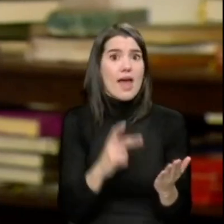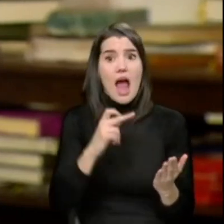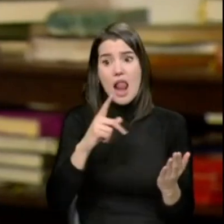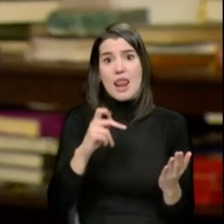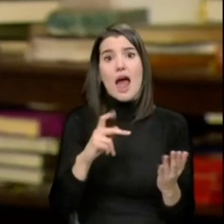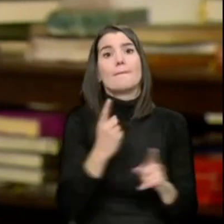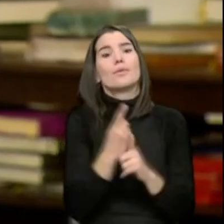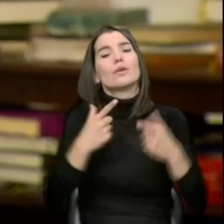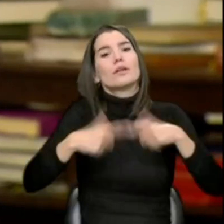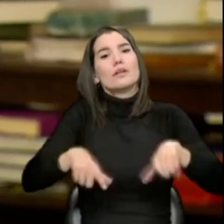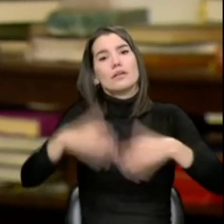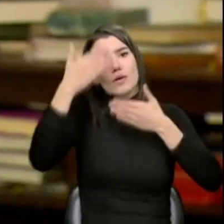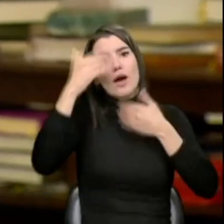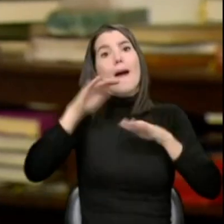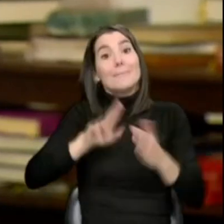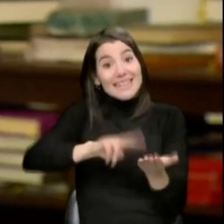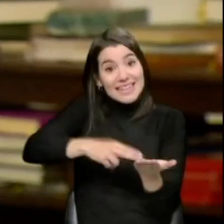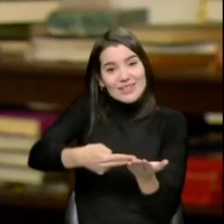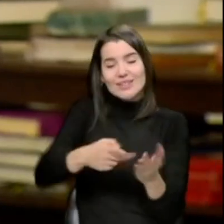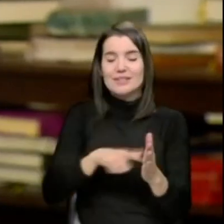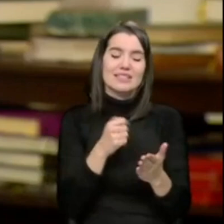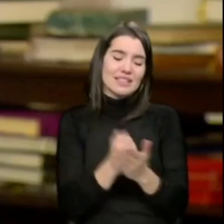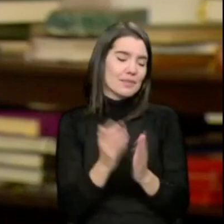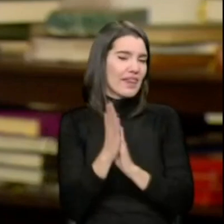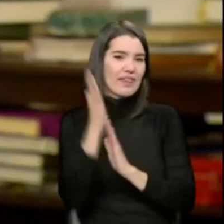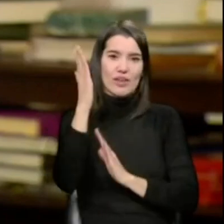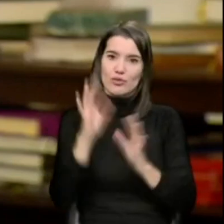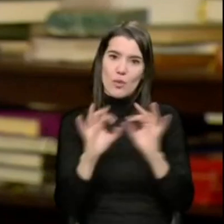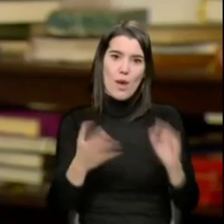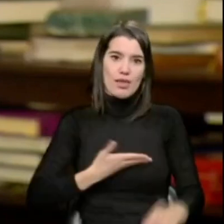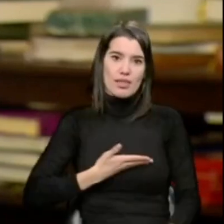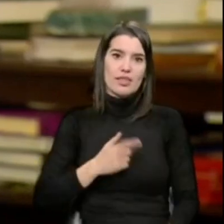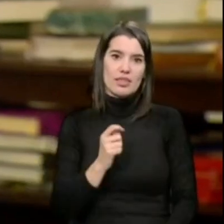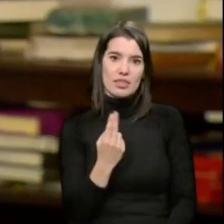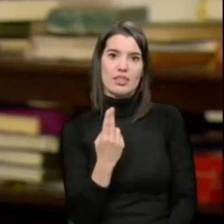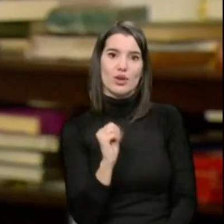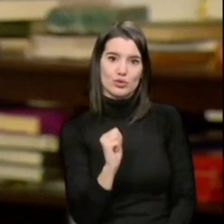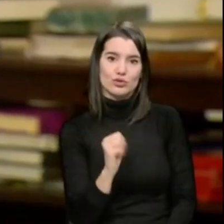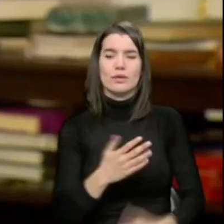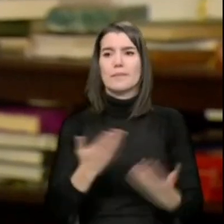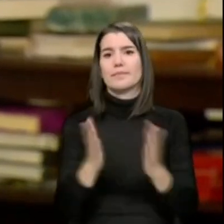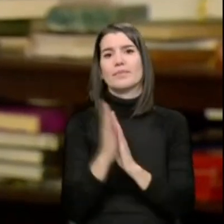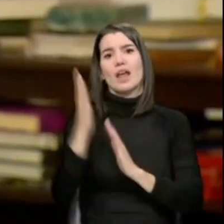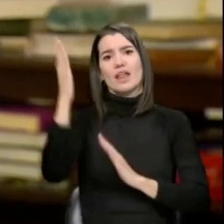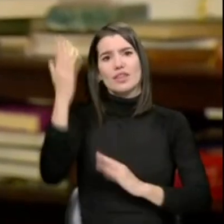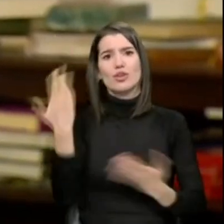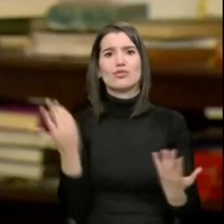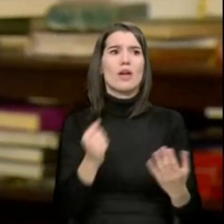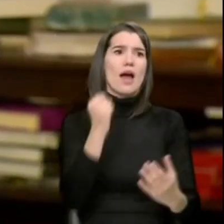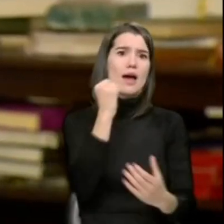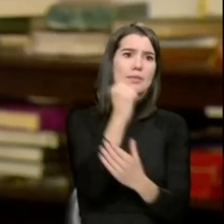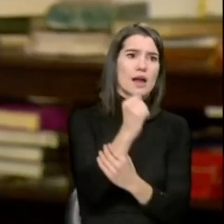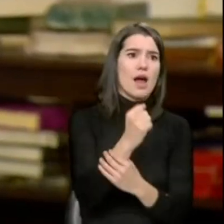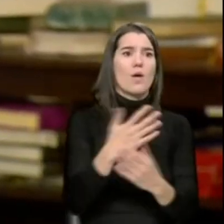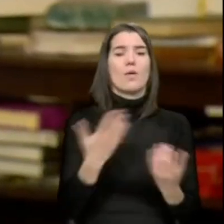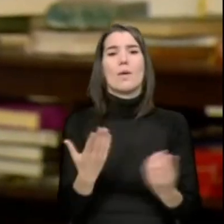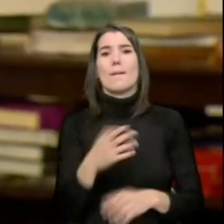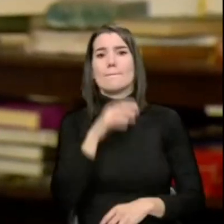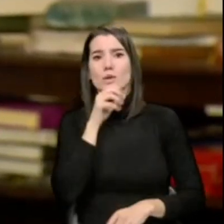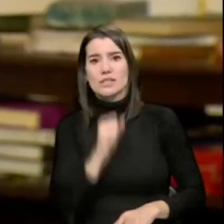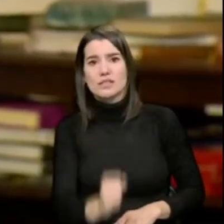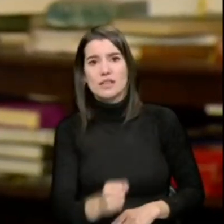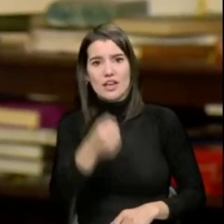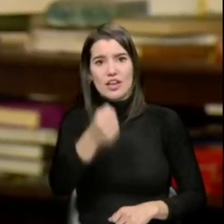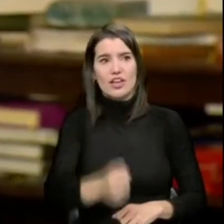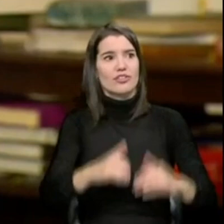quando traduzimos, iremos traduzir sempre a palavra Deus. É o Deus de Abraão, é o Deus de Moisés, é o Deus de Jesus, portanto, é o